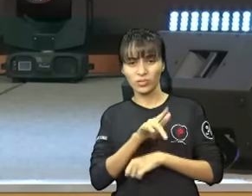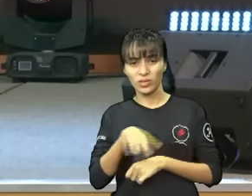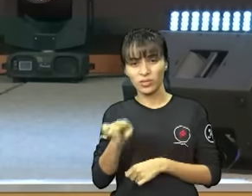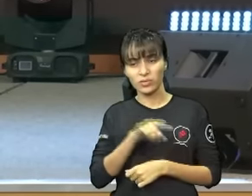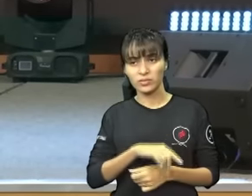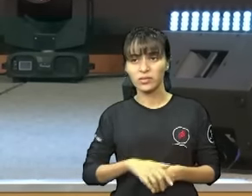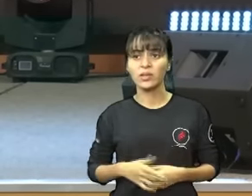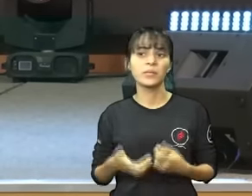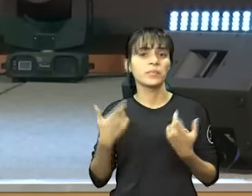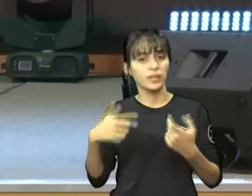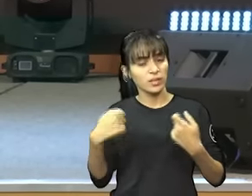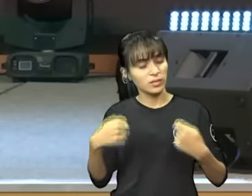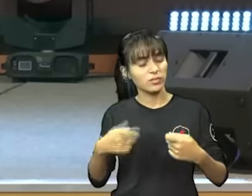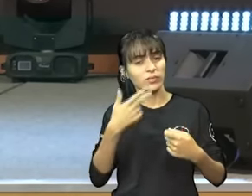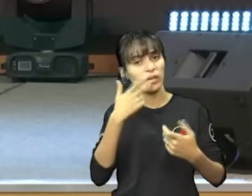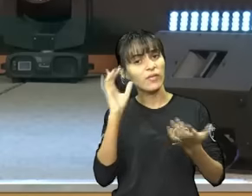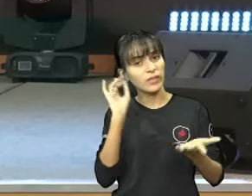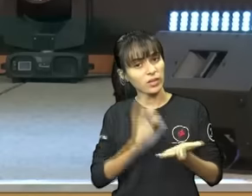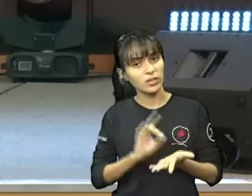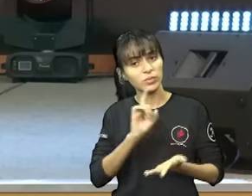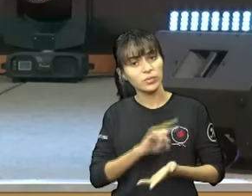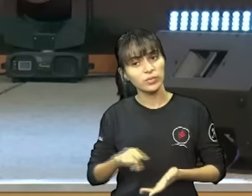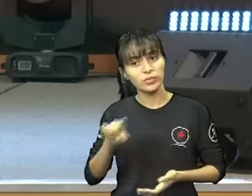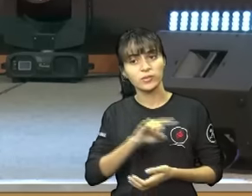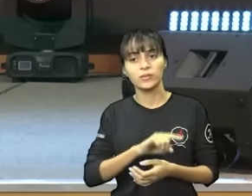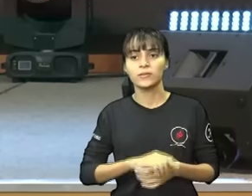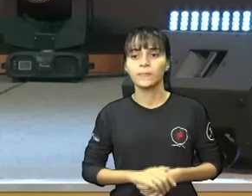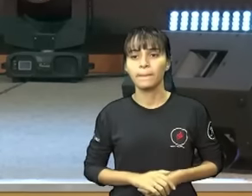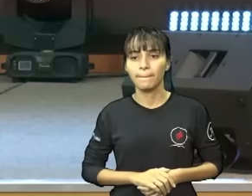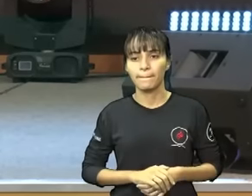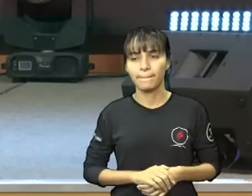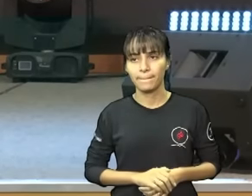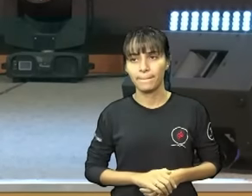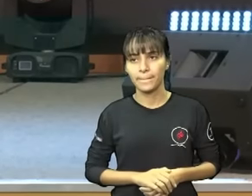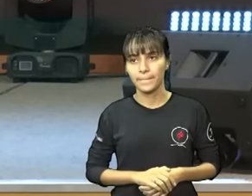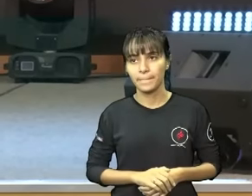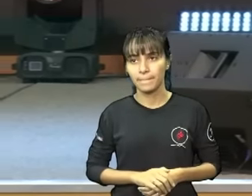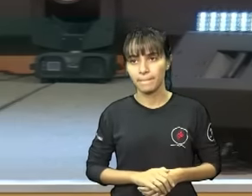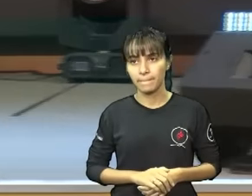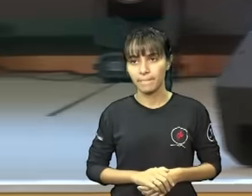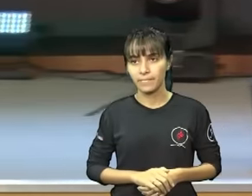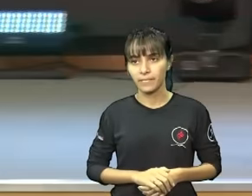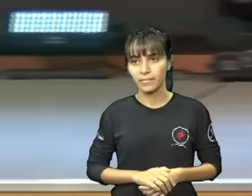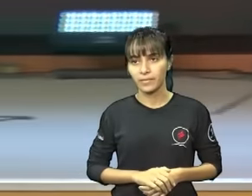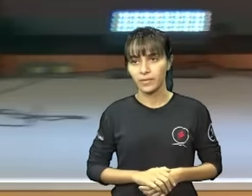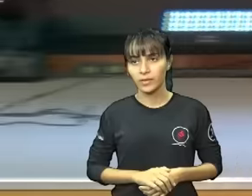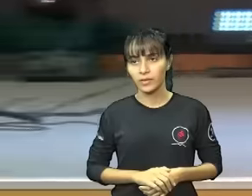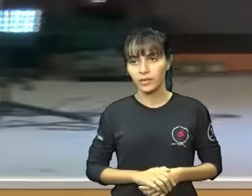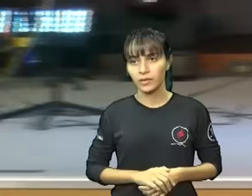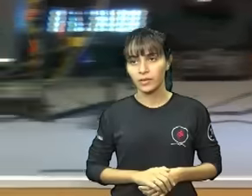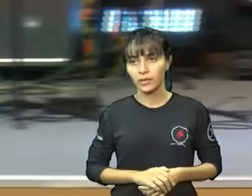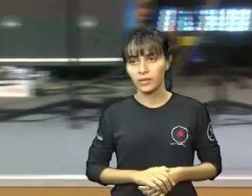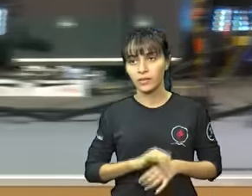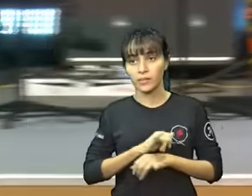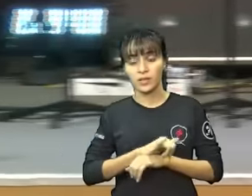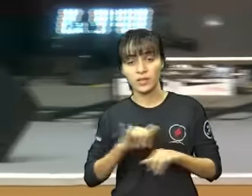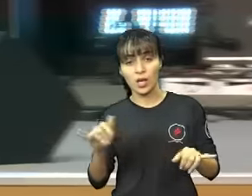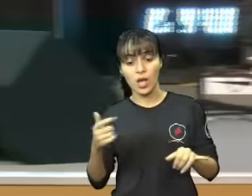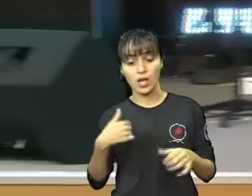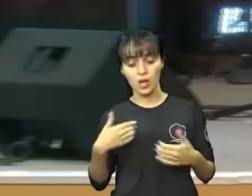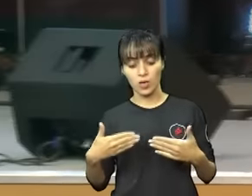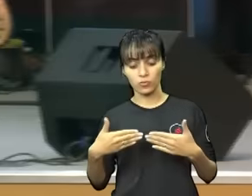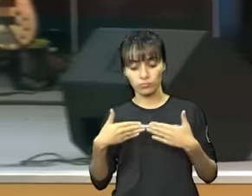eu tenho que falar a verdade da Bíblia para você e isso vale para mim olha eu queria dizer que essa mensagem só para você viu eu tô